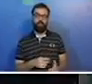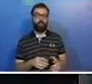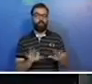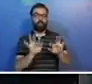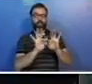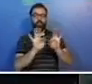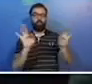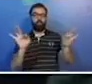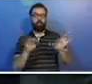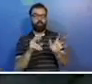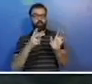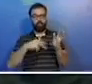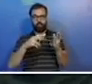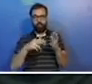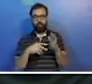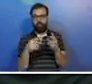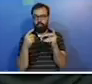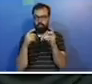olha aqui.